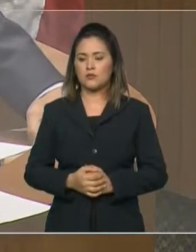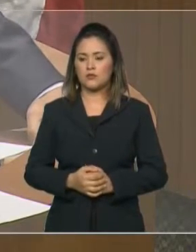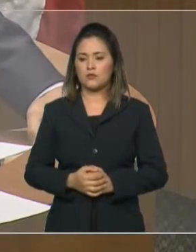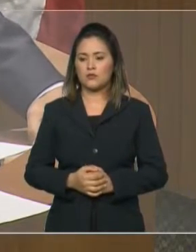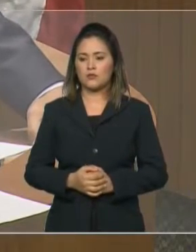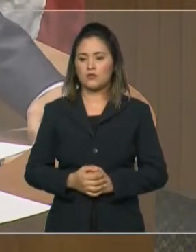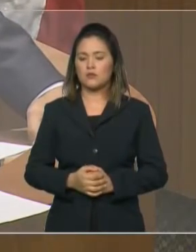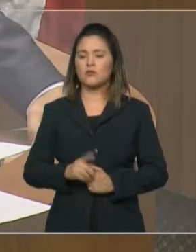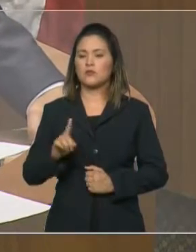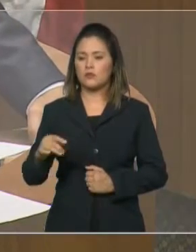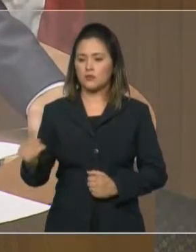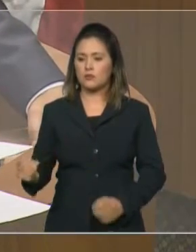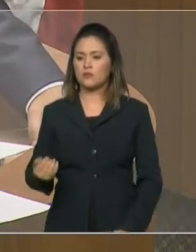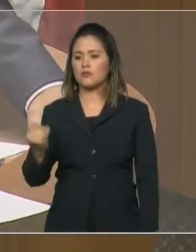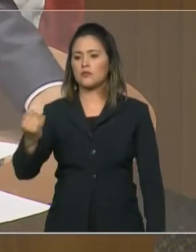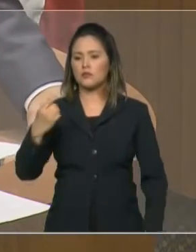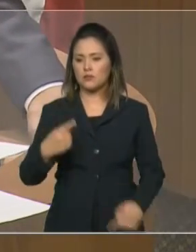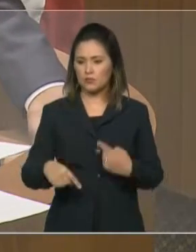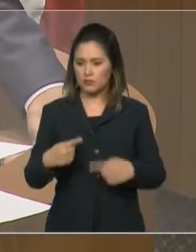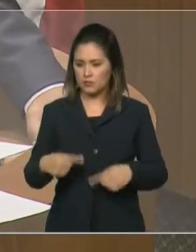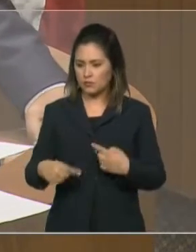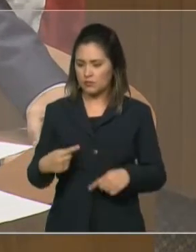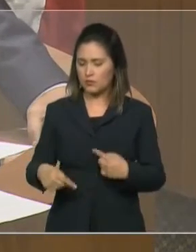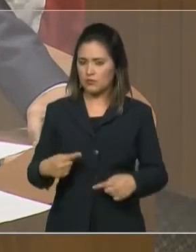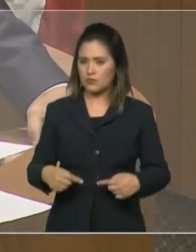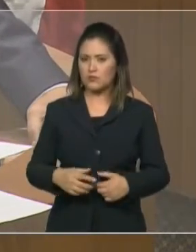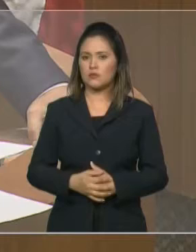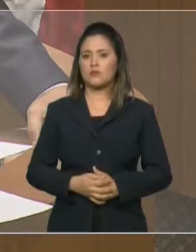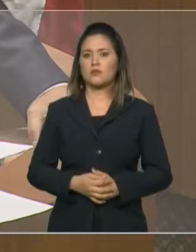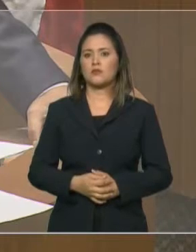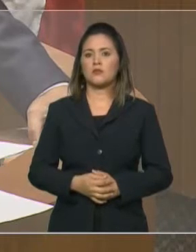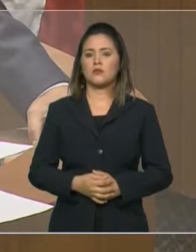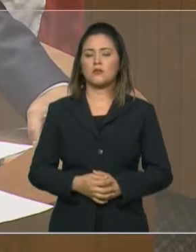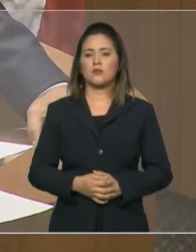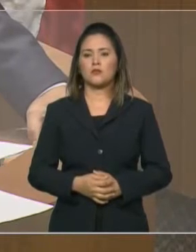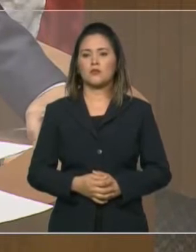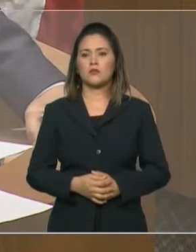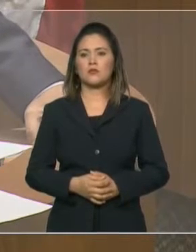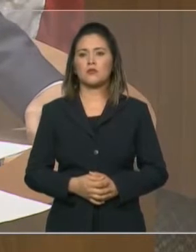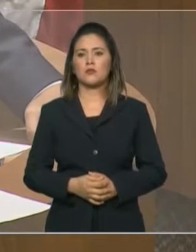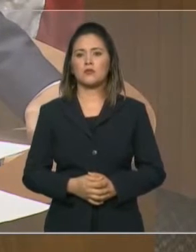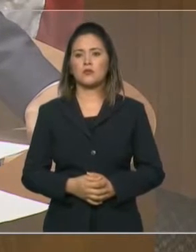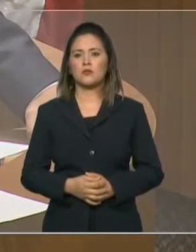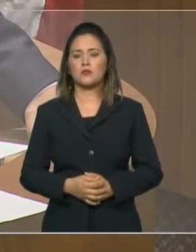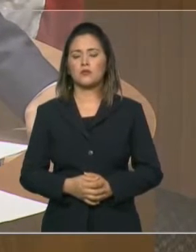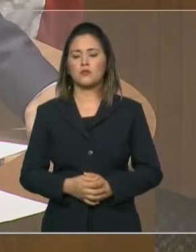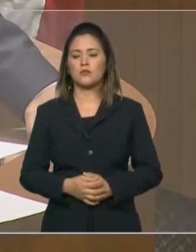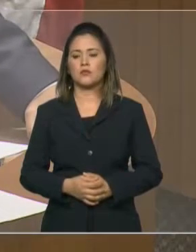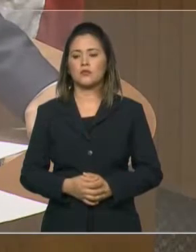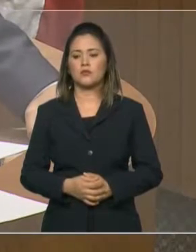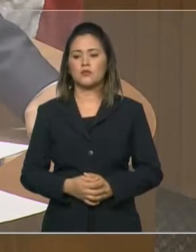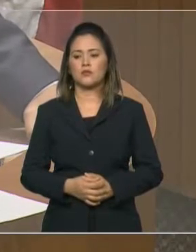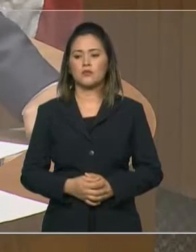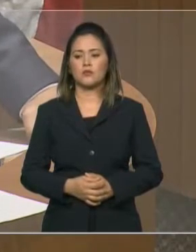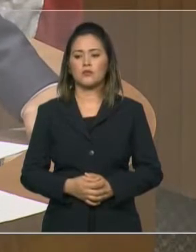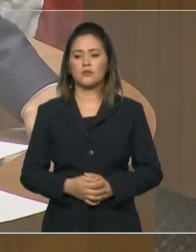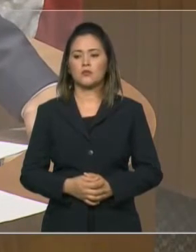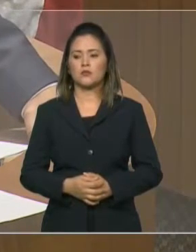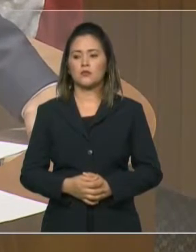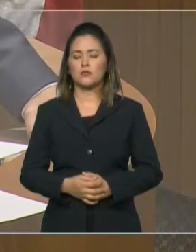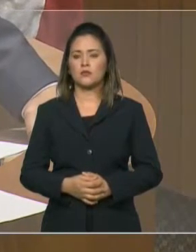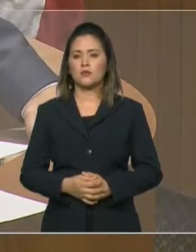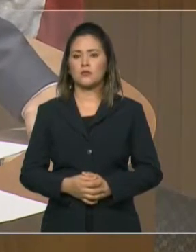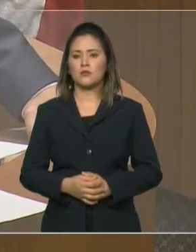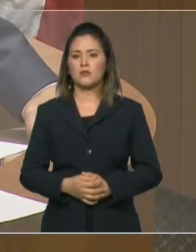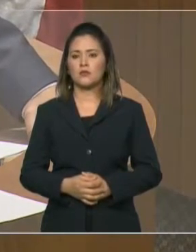importante essa discussão das duas partes, e nós não fizemos, em relação a cada emenda,